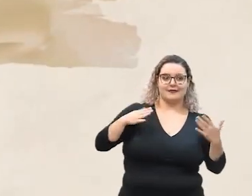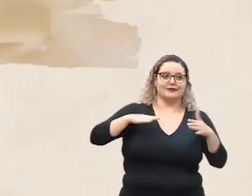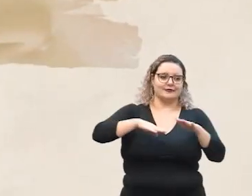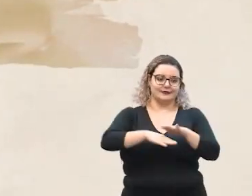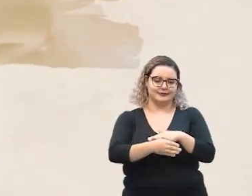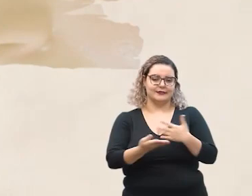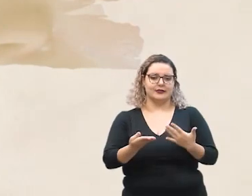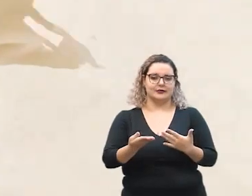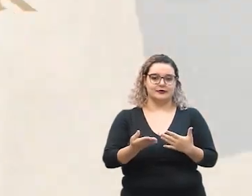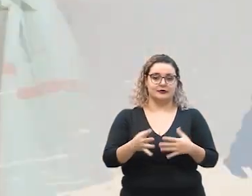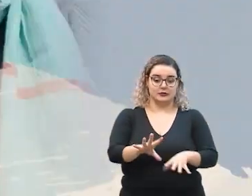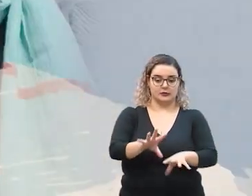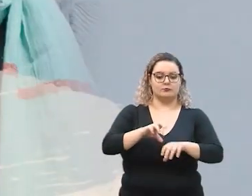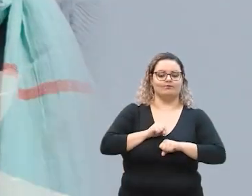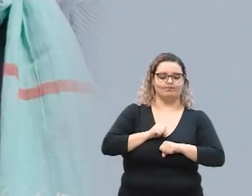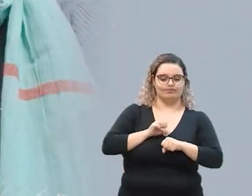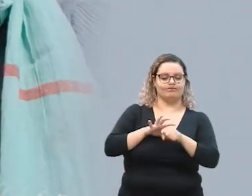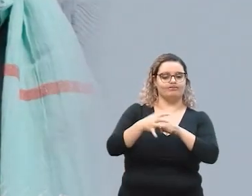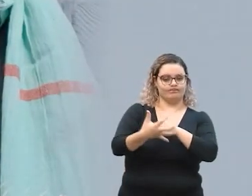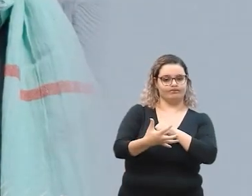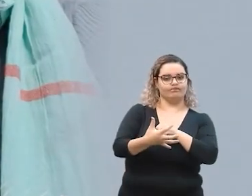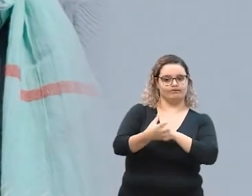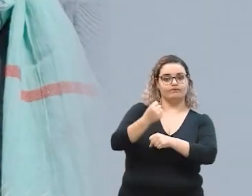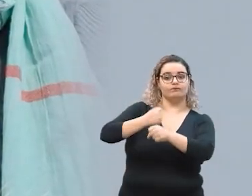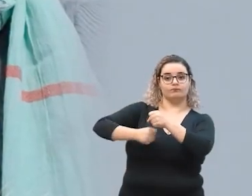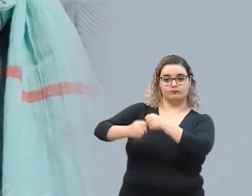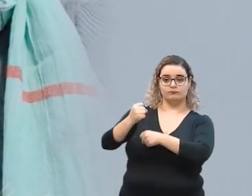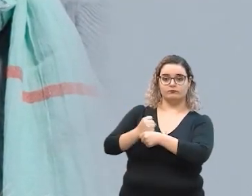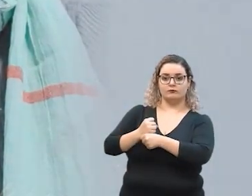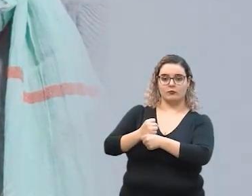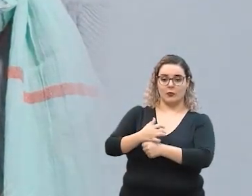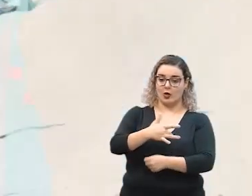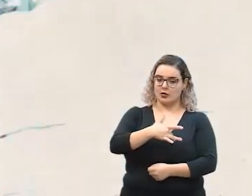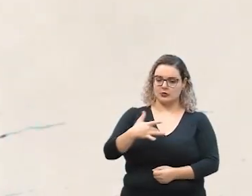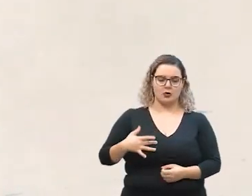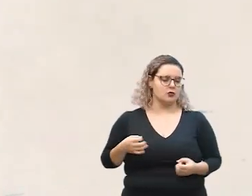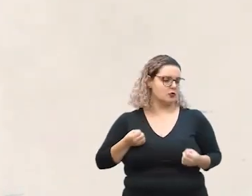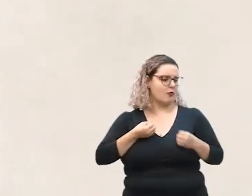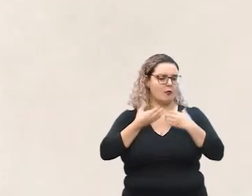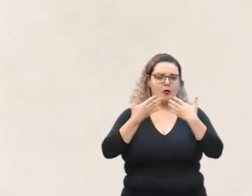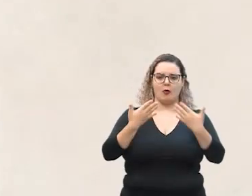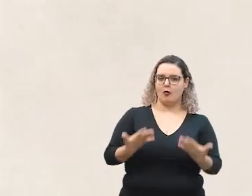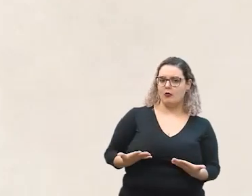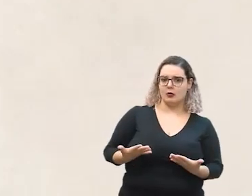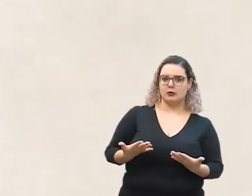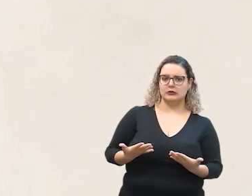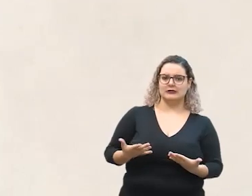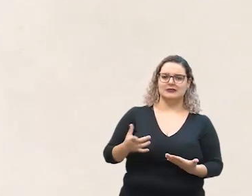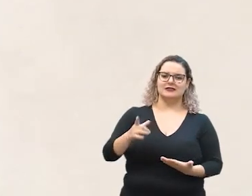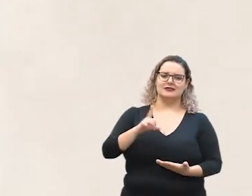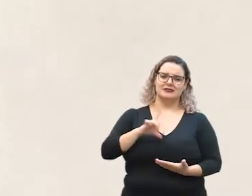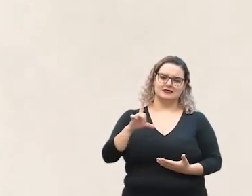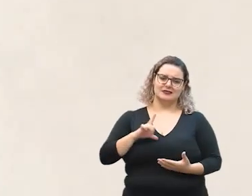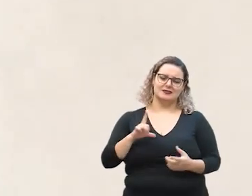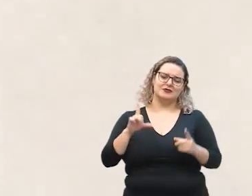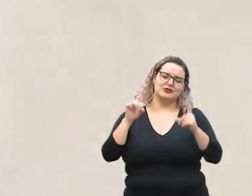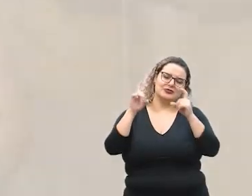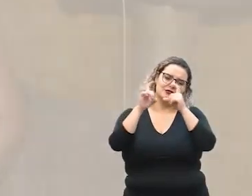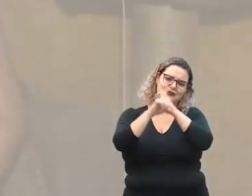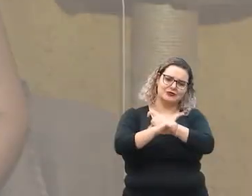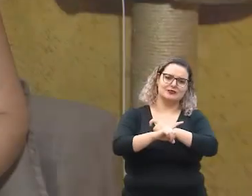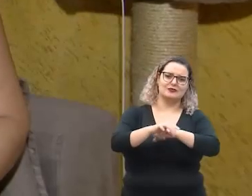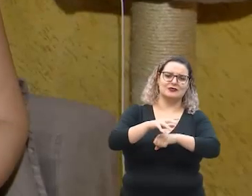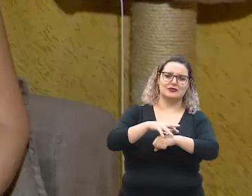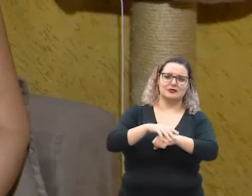no final do ano passado. Mesmo sendo saudável, não foi poupada de várias complicações por conta da doença.